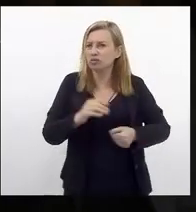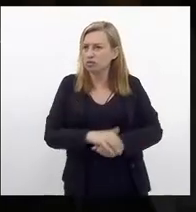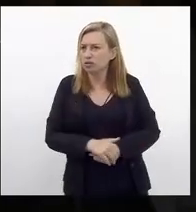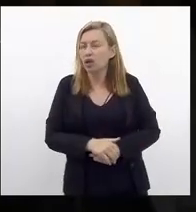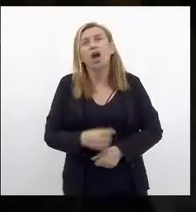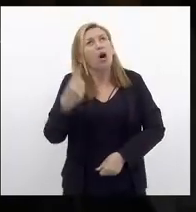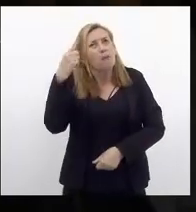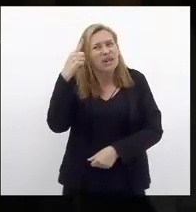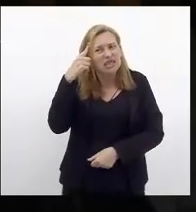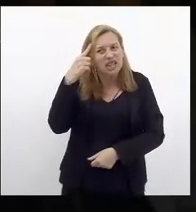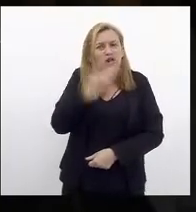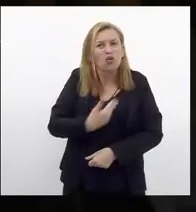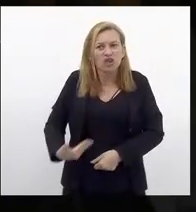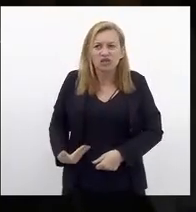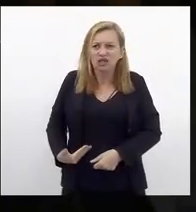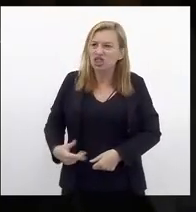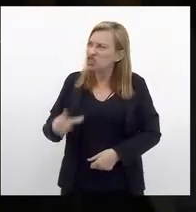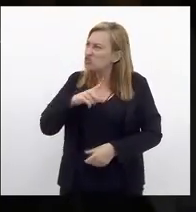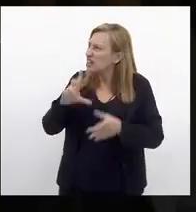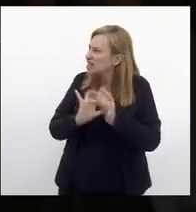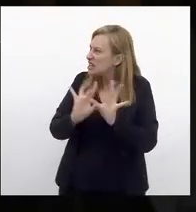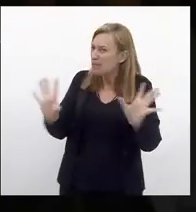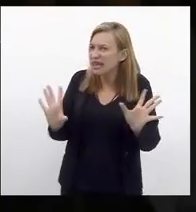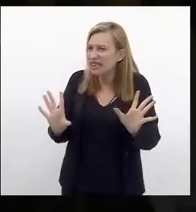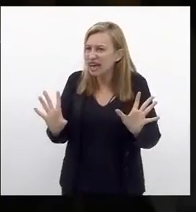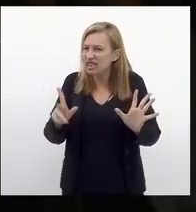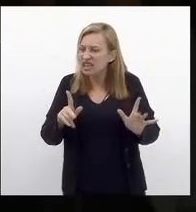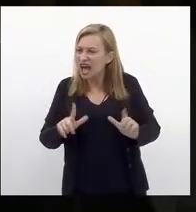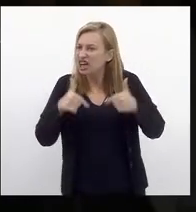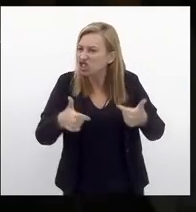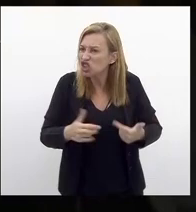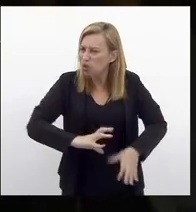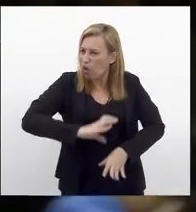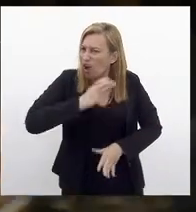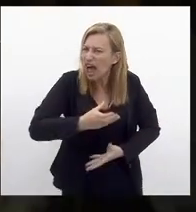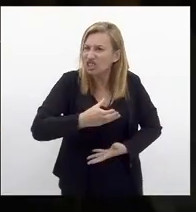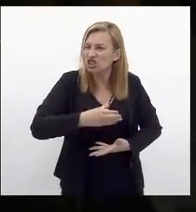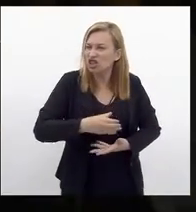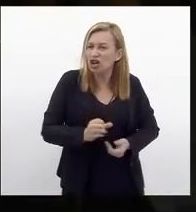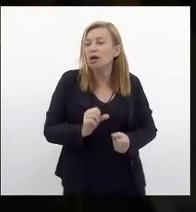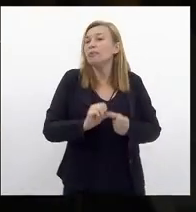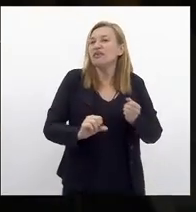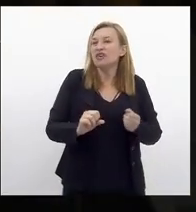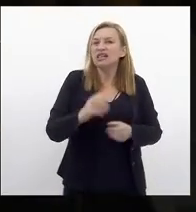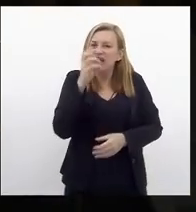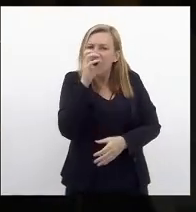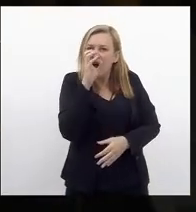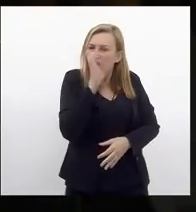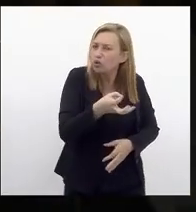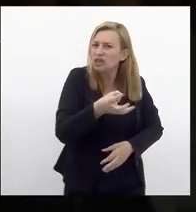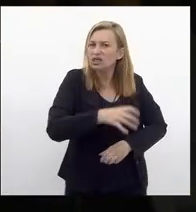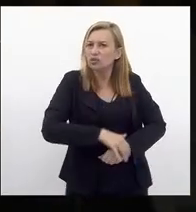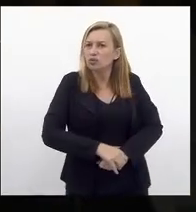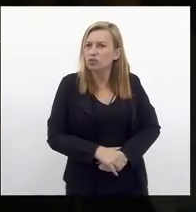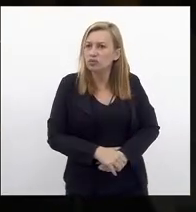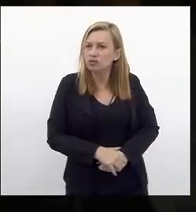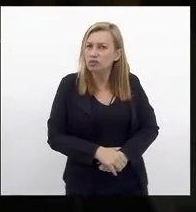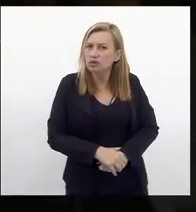eu pensei que o governador tivesse autonomia Independência grandeza e coragem para fazer essa denúncia